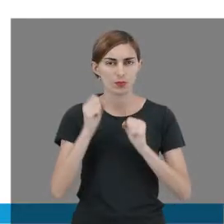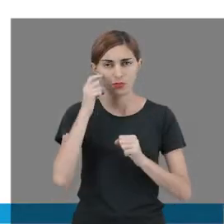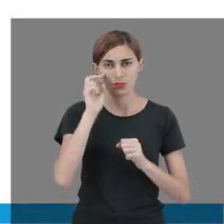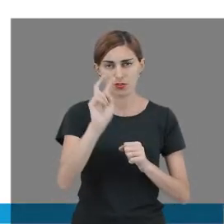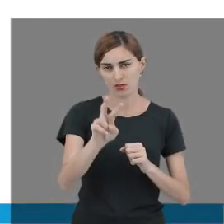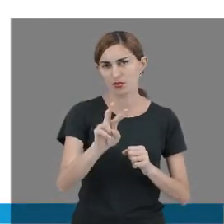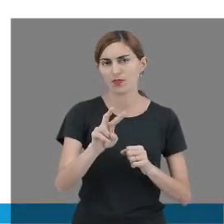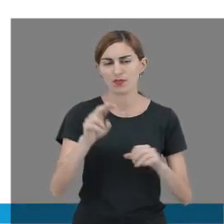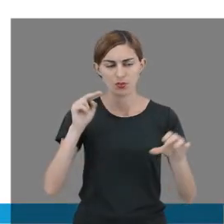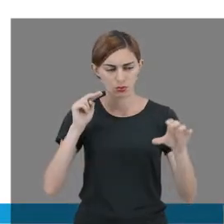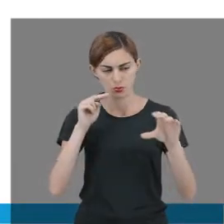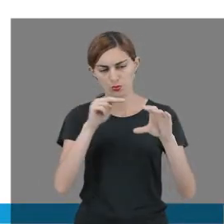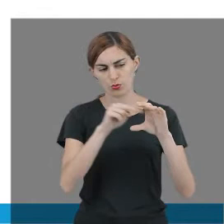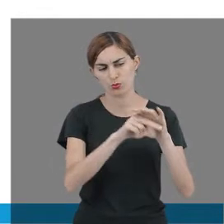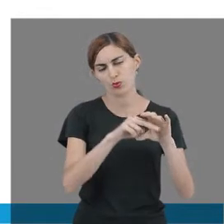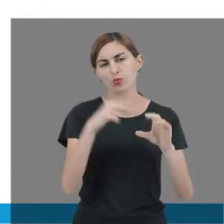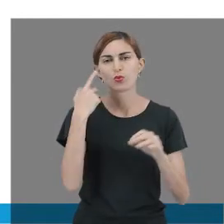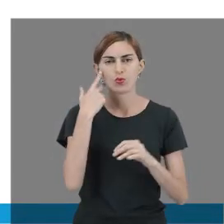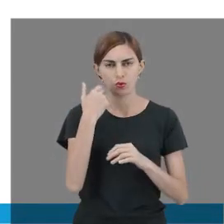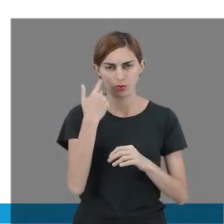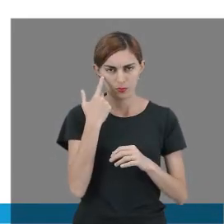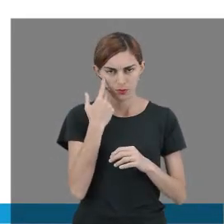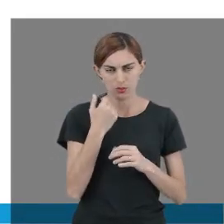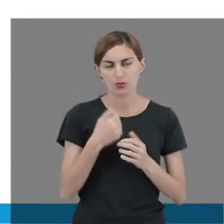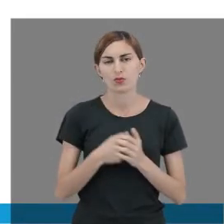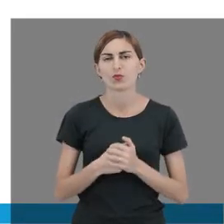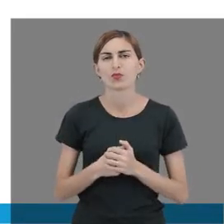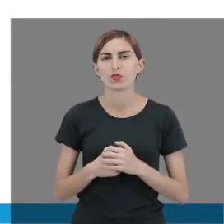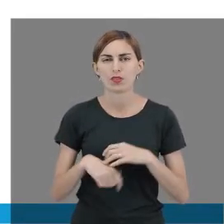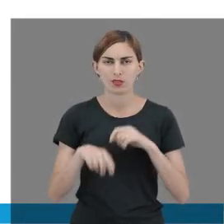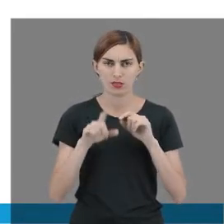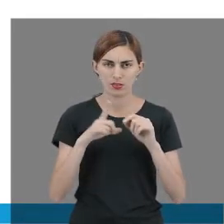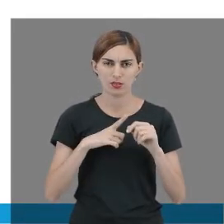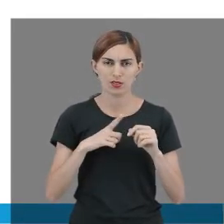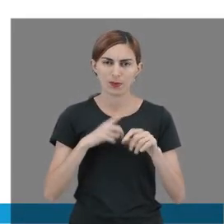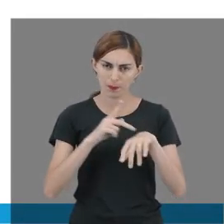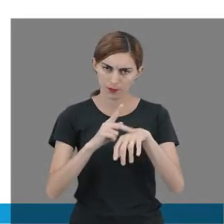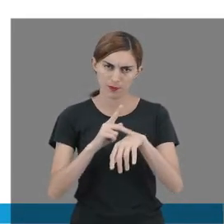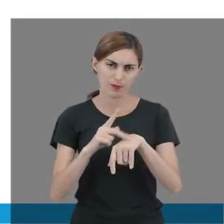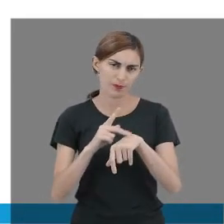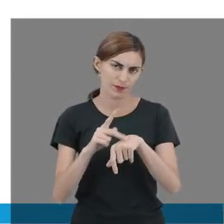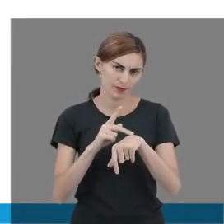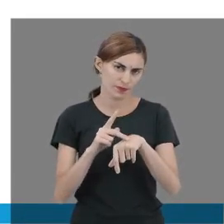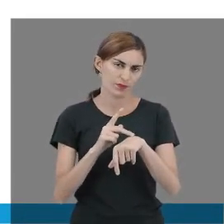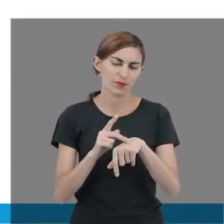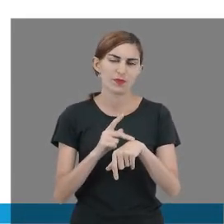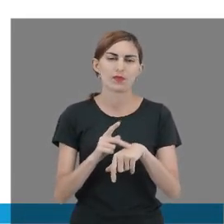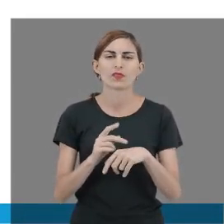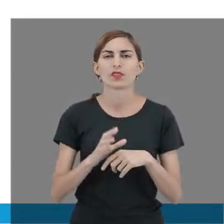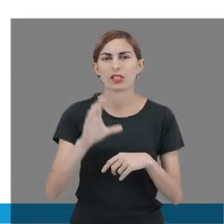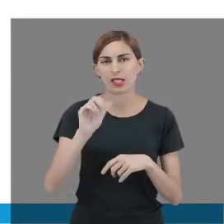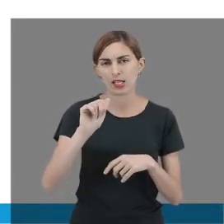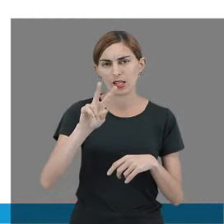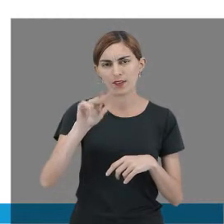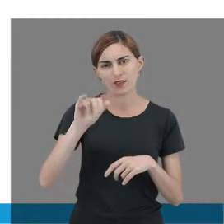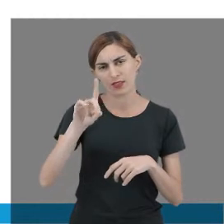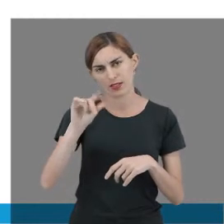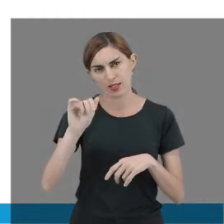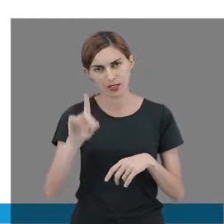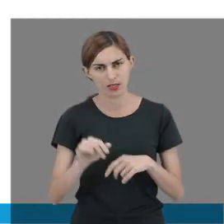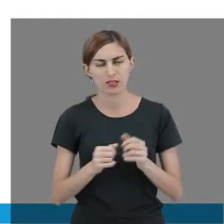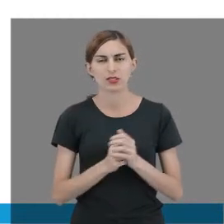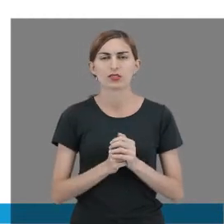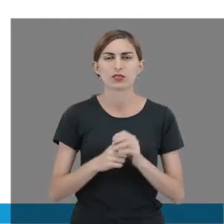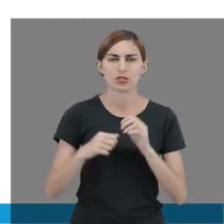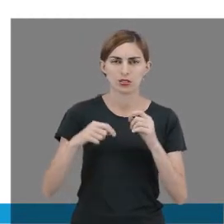tomografia normal. Então, o cinzazinho é o cérebro, né? Aqui, o que está pretinho é o ventrículo, que são cavidades que produzem um